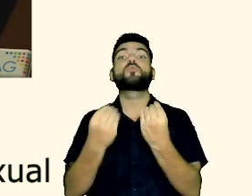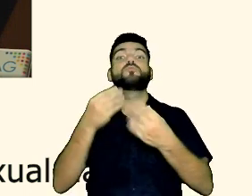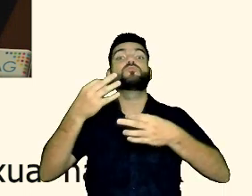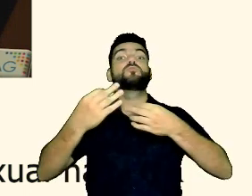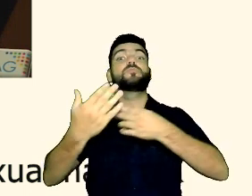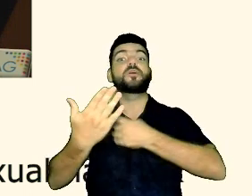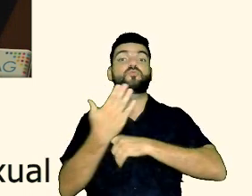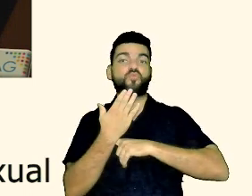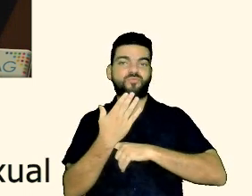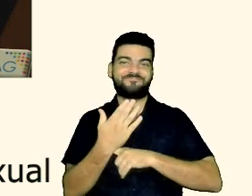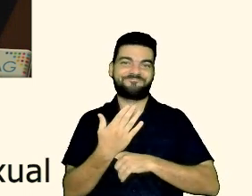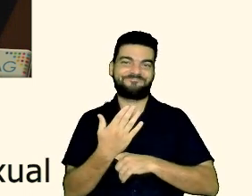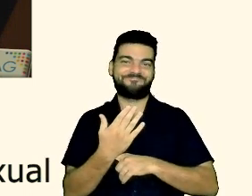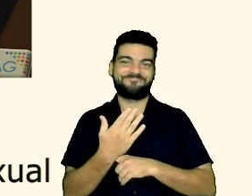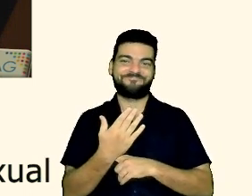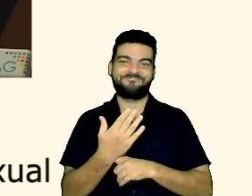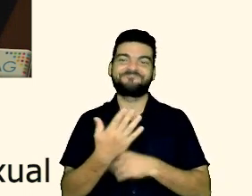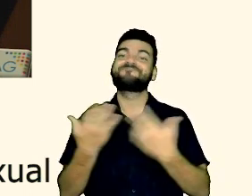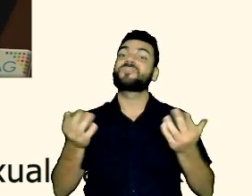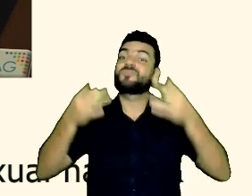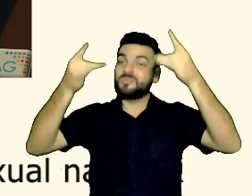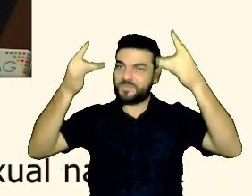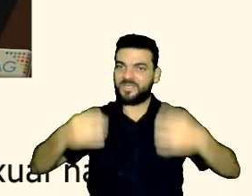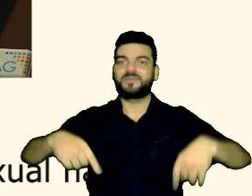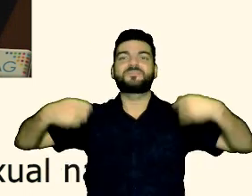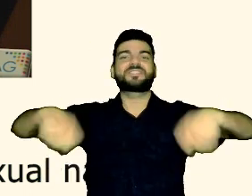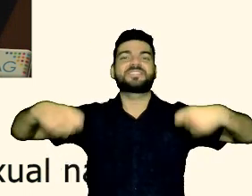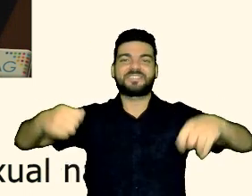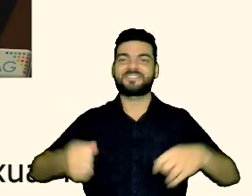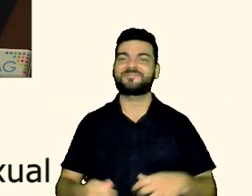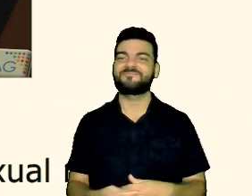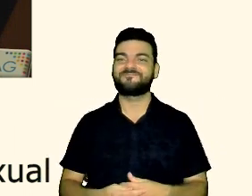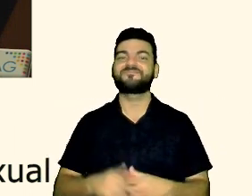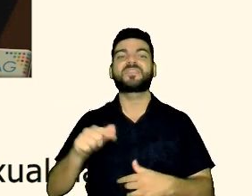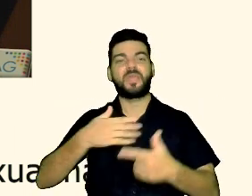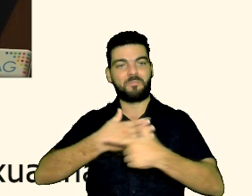isso é papel do comunicador, né?